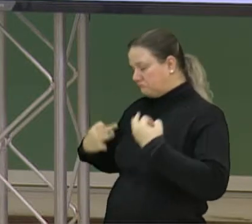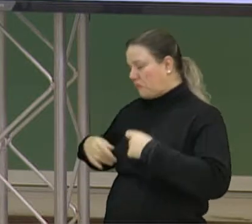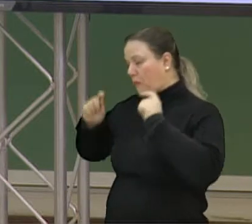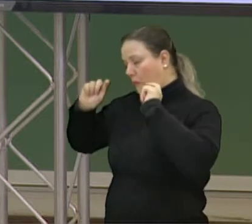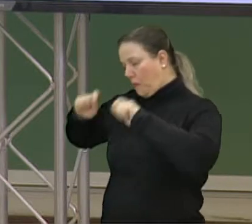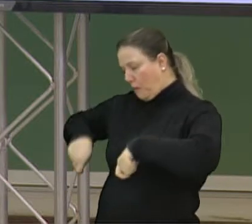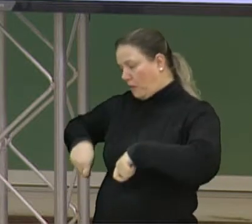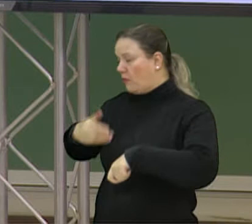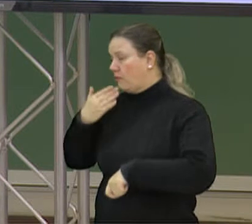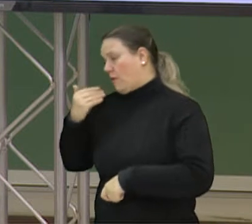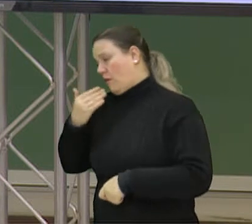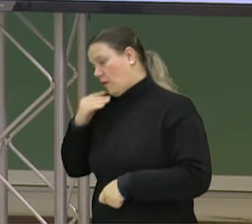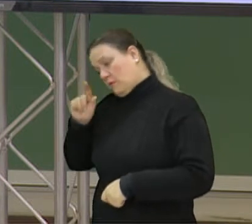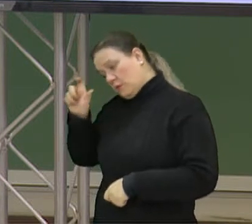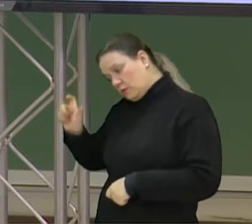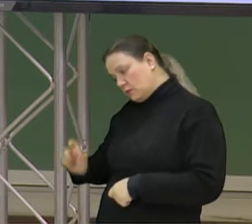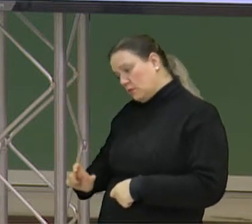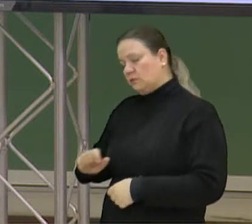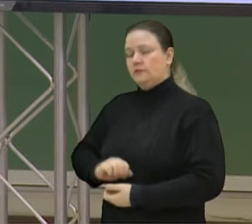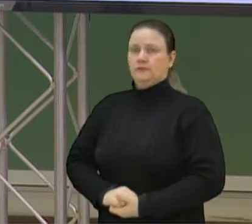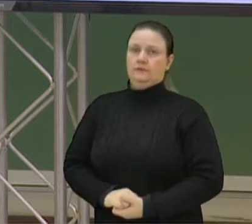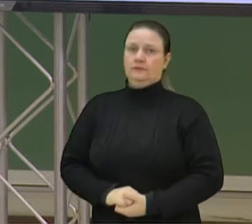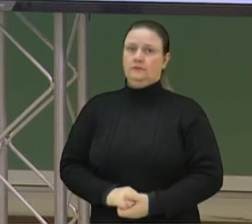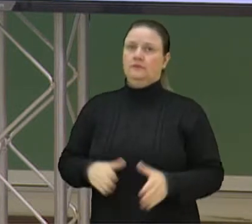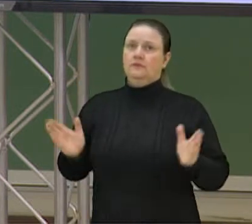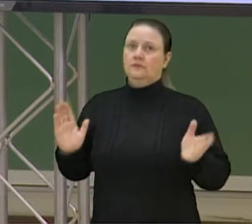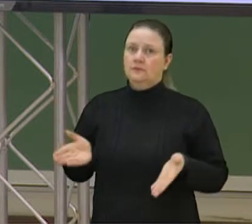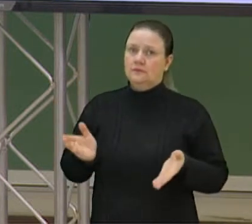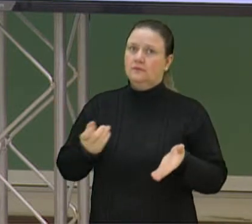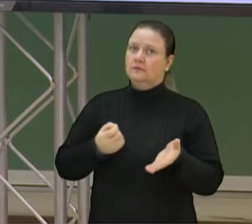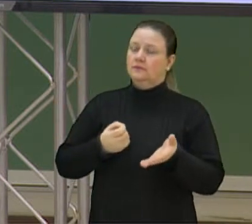sea mejor para usted. Aqui estão